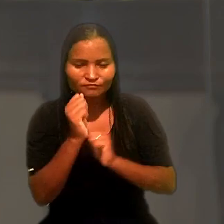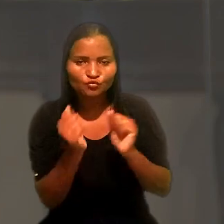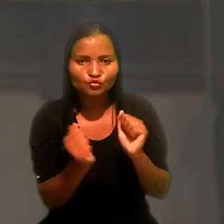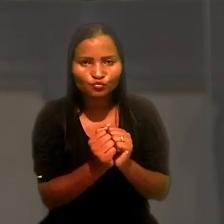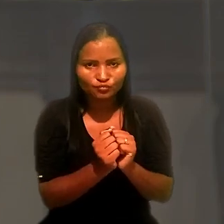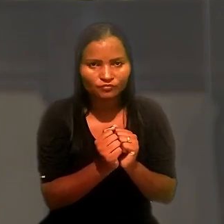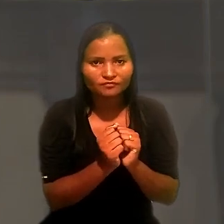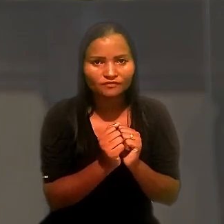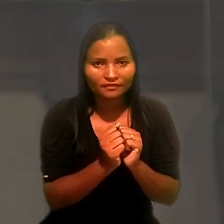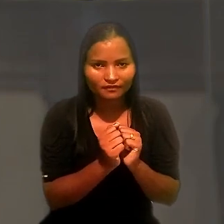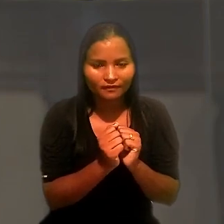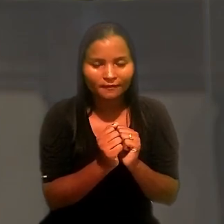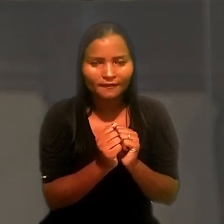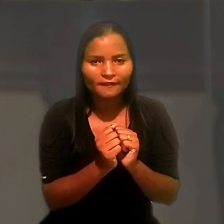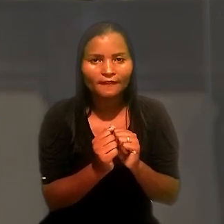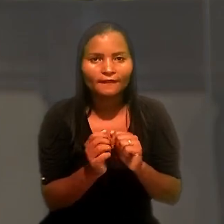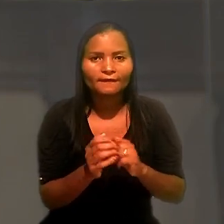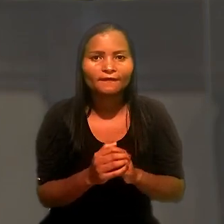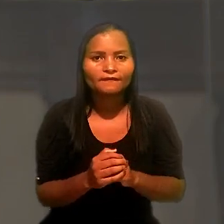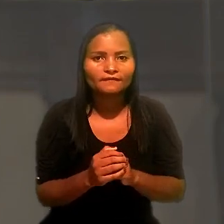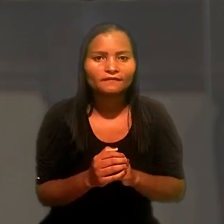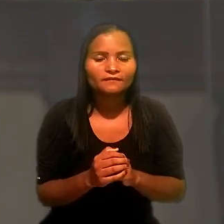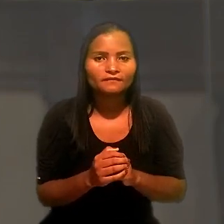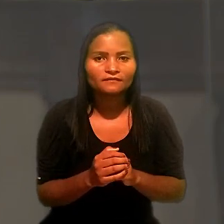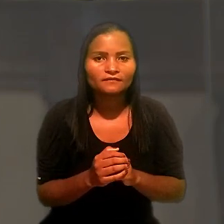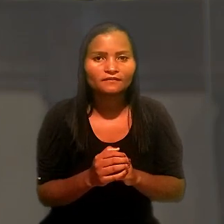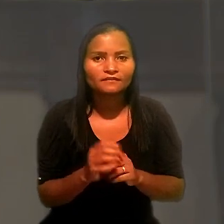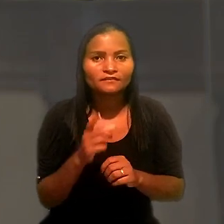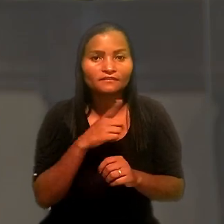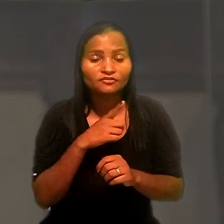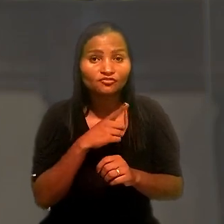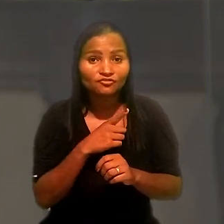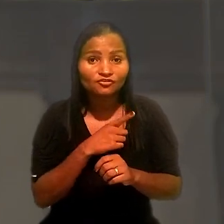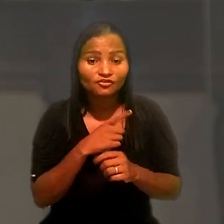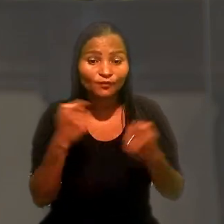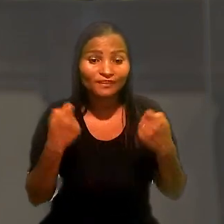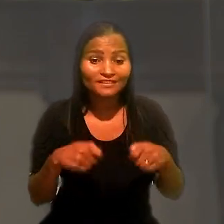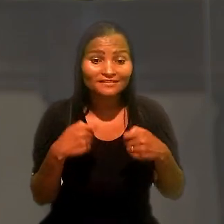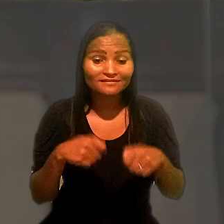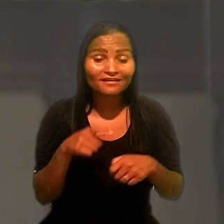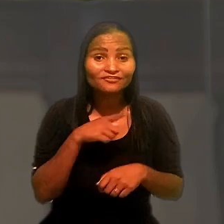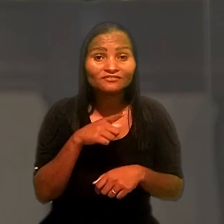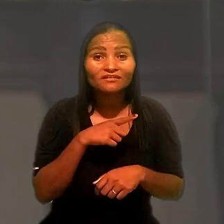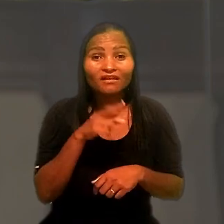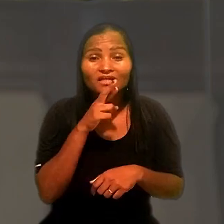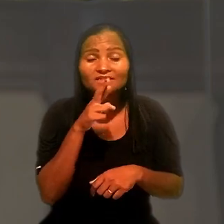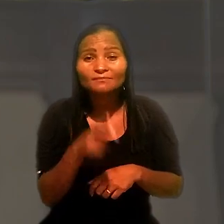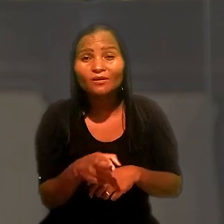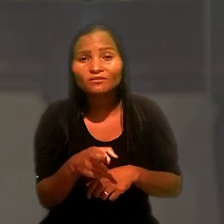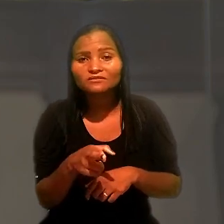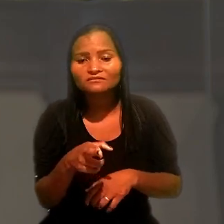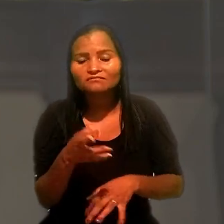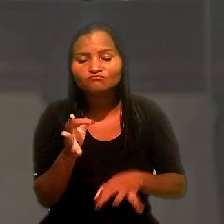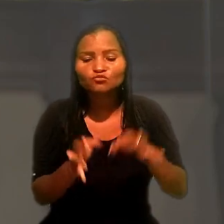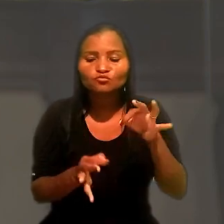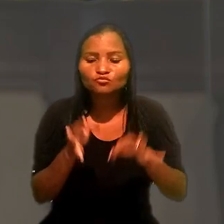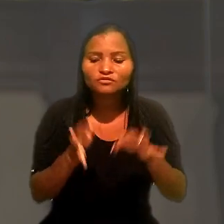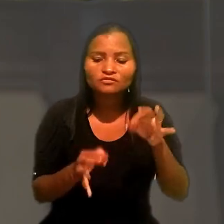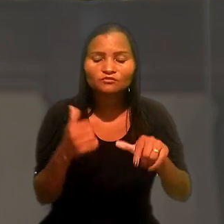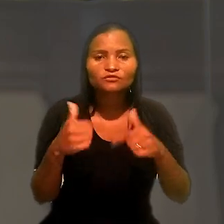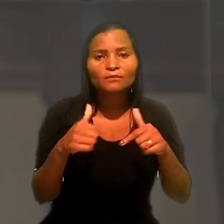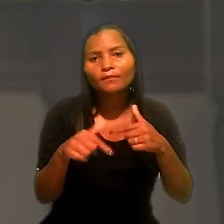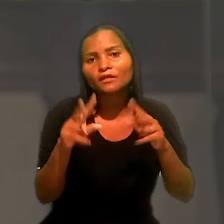e outras indústrias paralelas. Então, eles tinham necessidade de ter